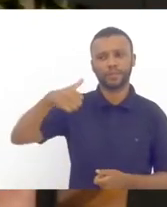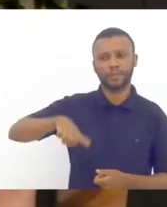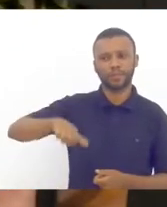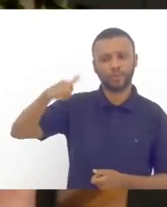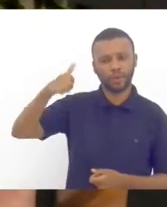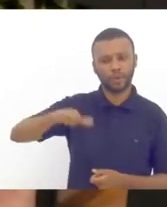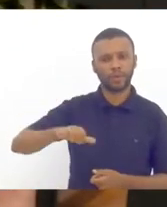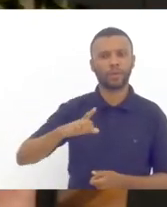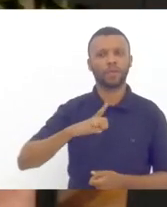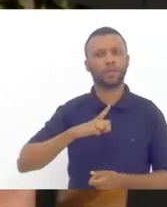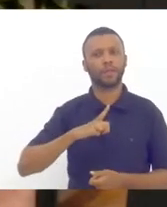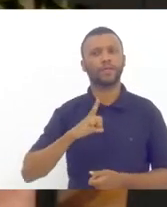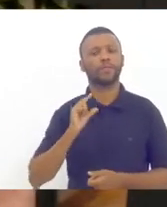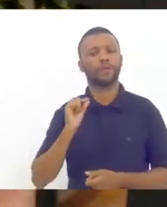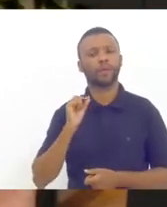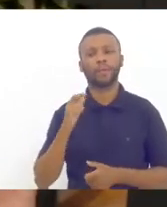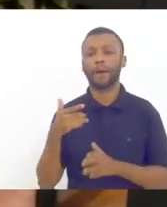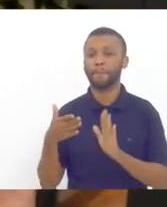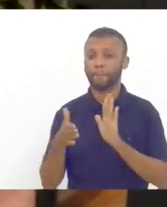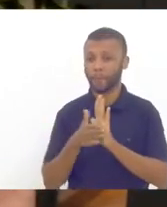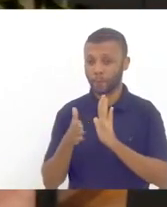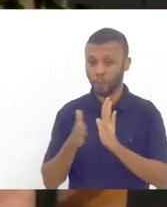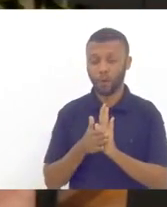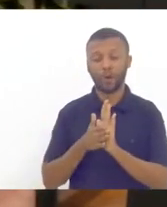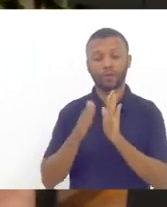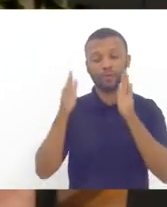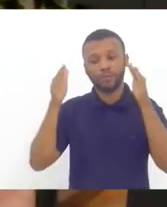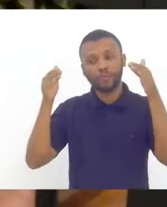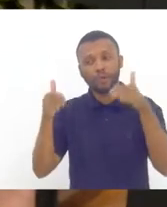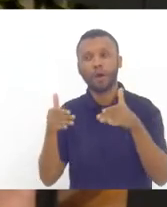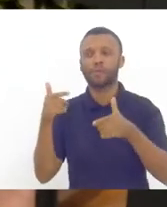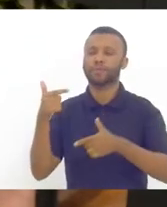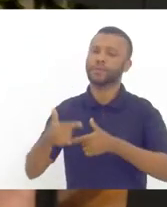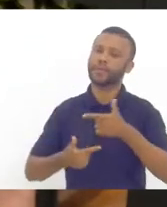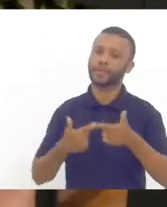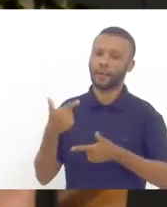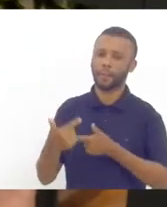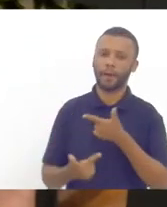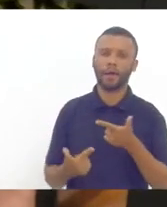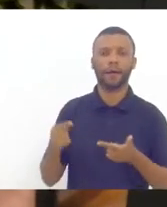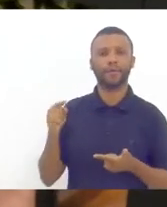uma proposta desse grupo de trabalho de